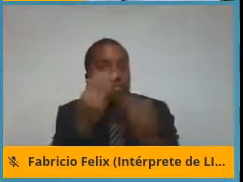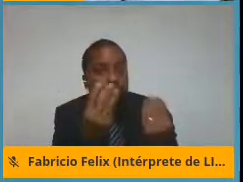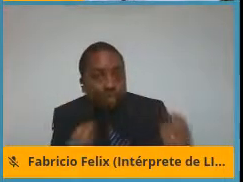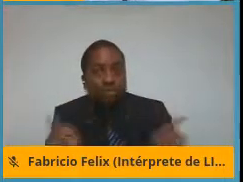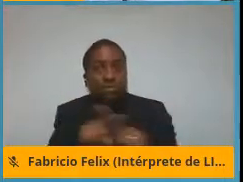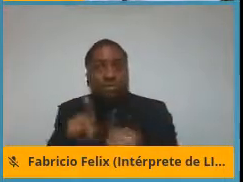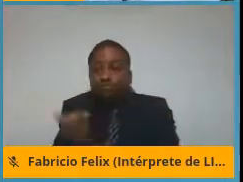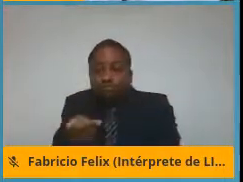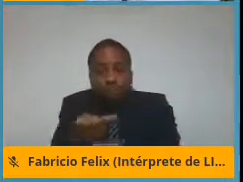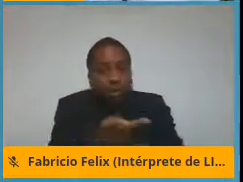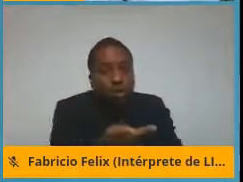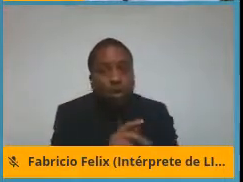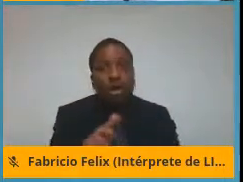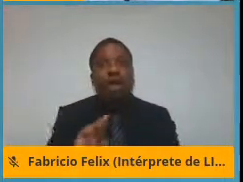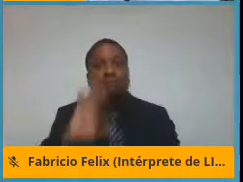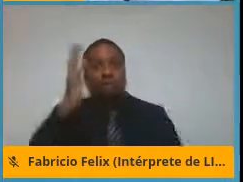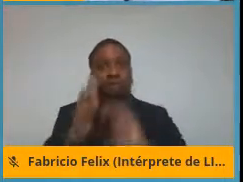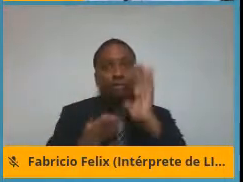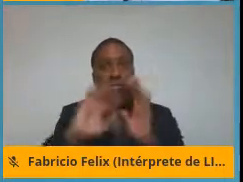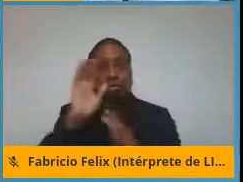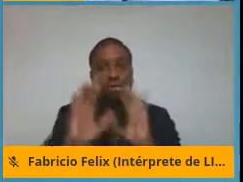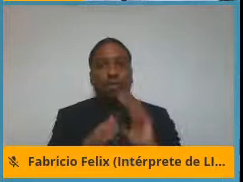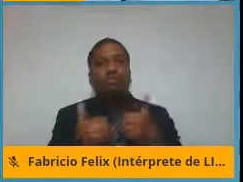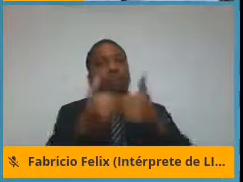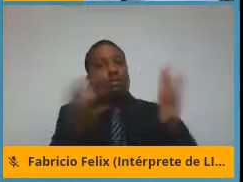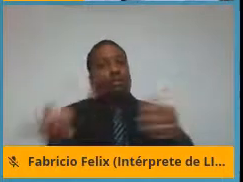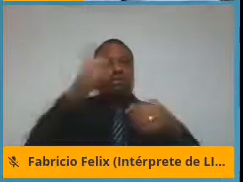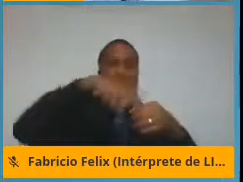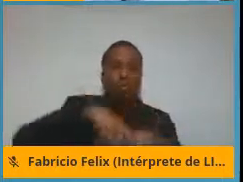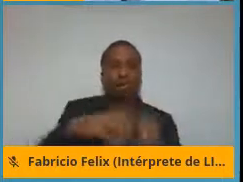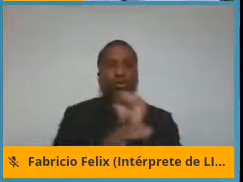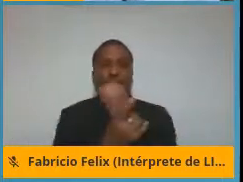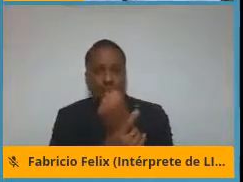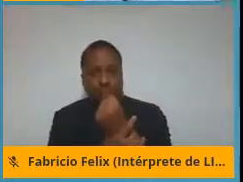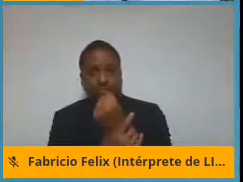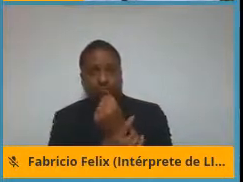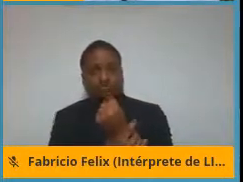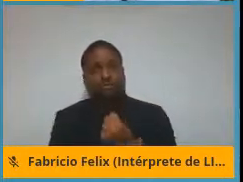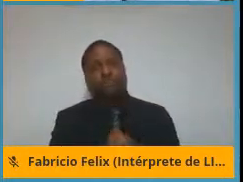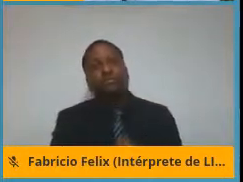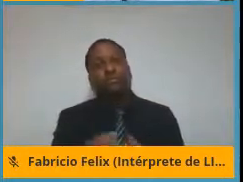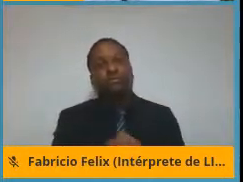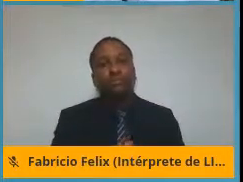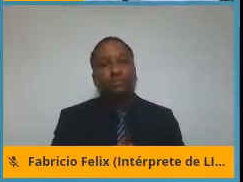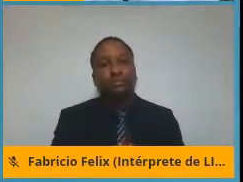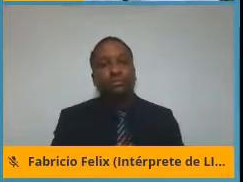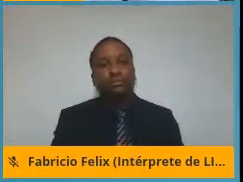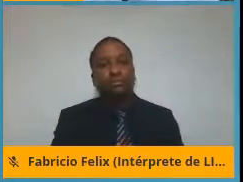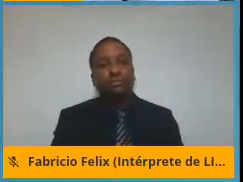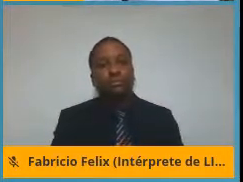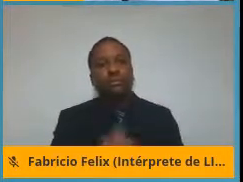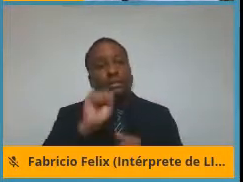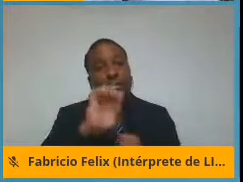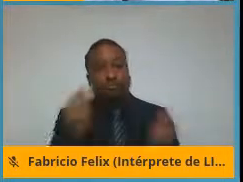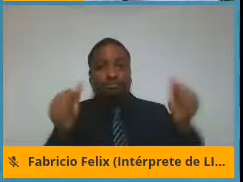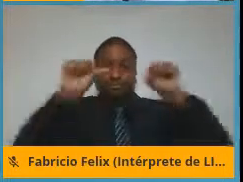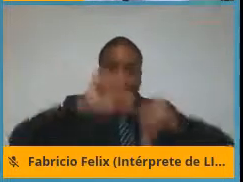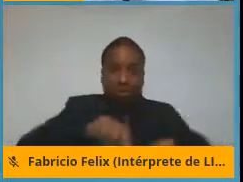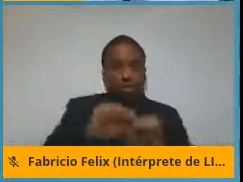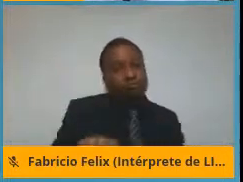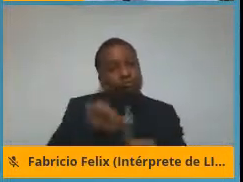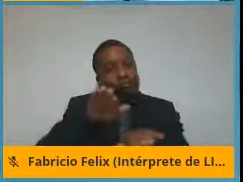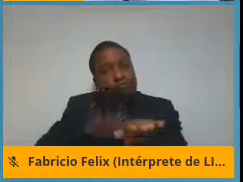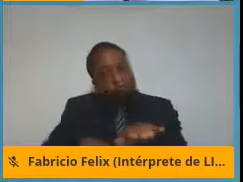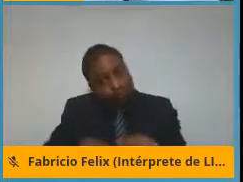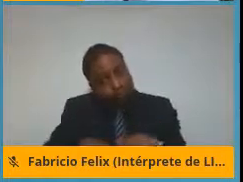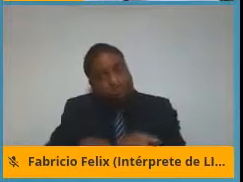os casos para reabrir com segurança. Só assim a gente garante que, se piorar, a gente pode dar um passo para trás e controlar uma onda